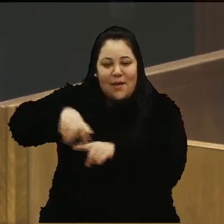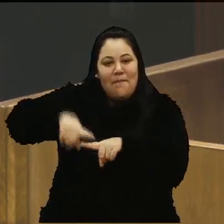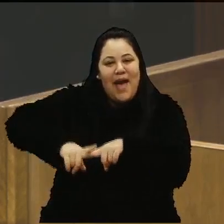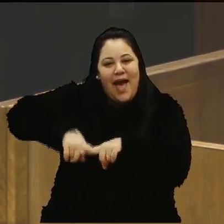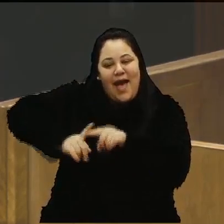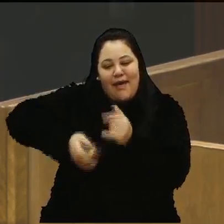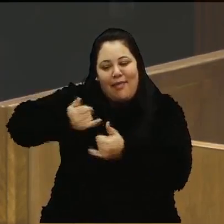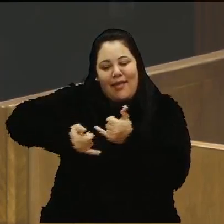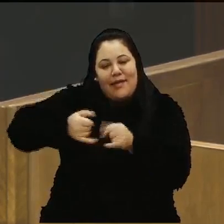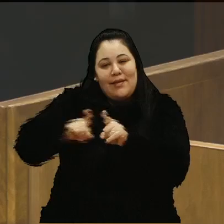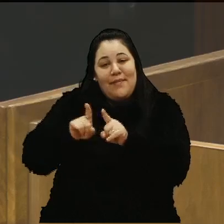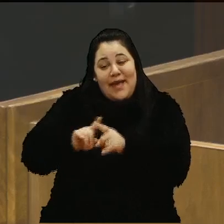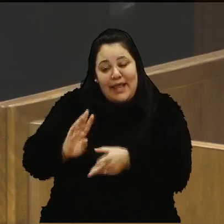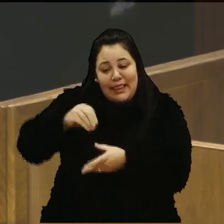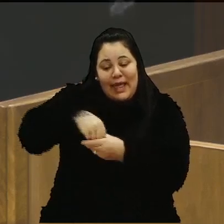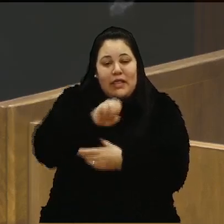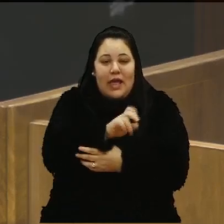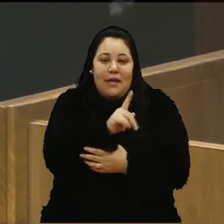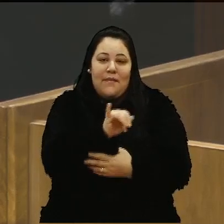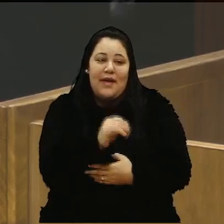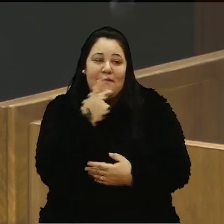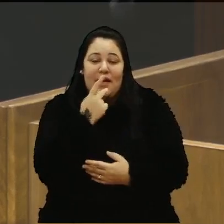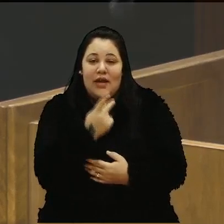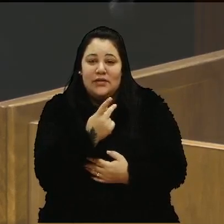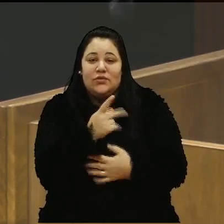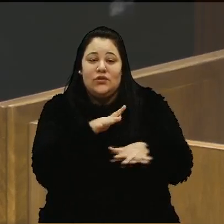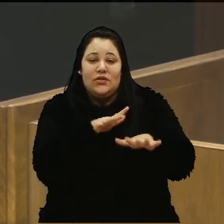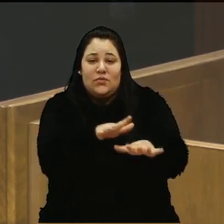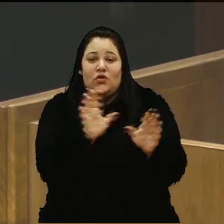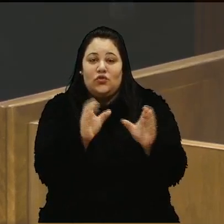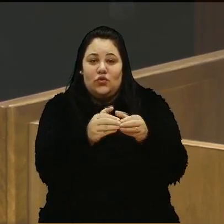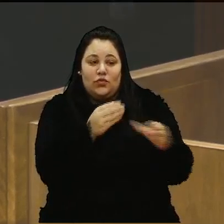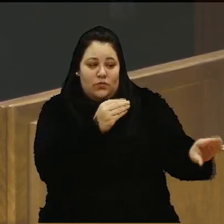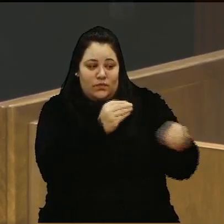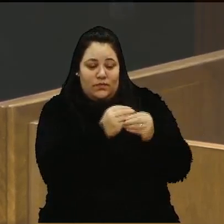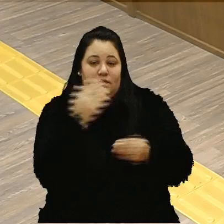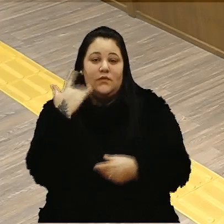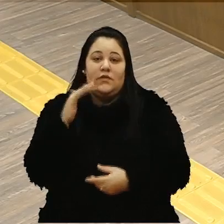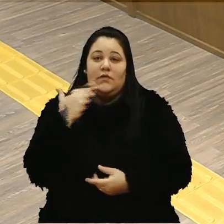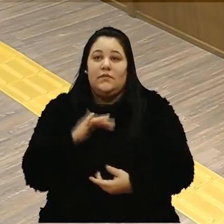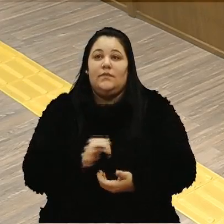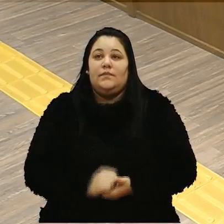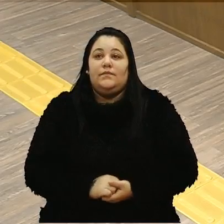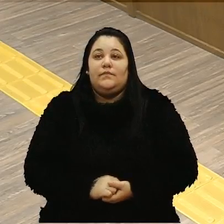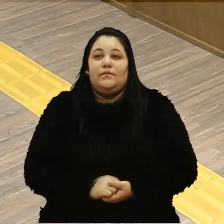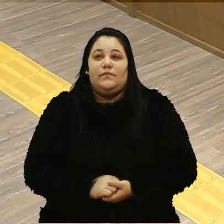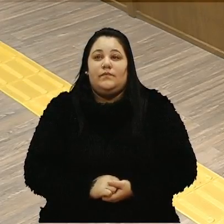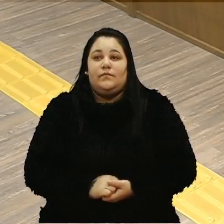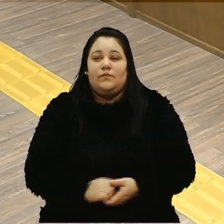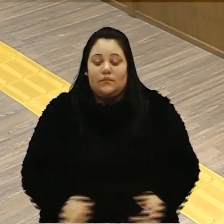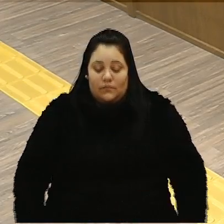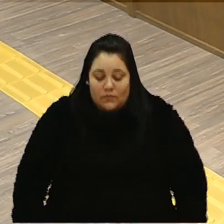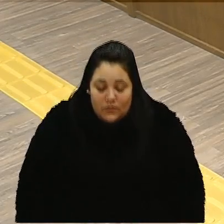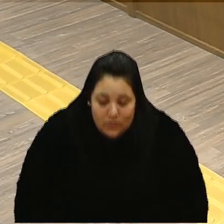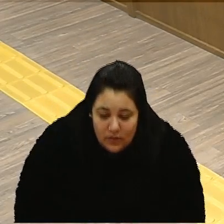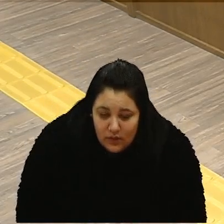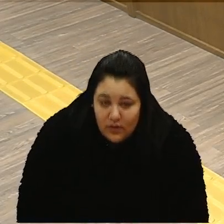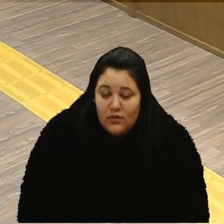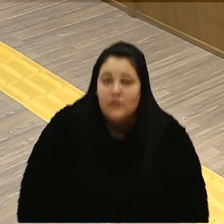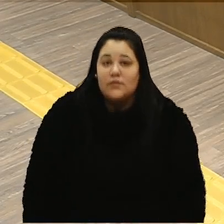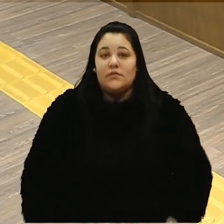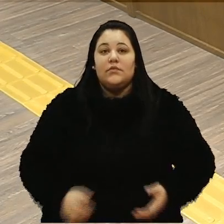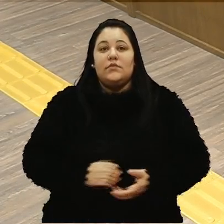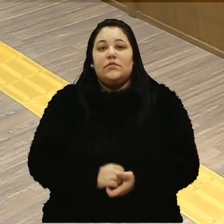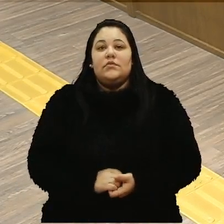EPIs, falando da questão do transporte coletivo. Seu a parte, vereadora Andressa. Quem pediu primeiro? Iago,